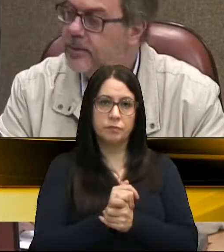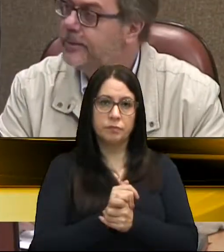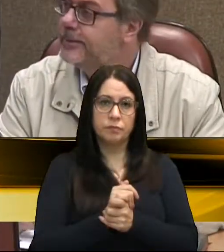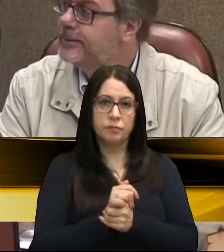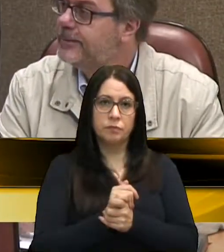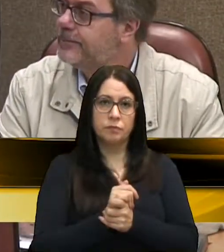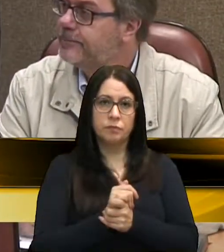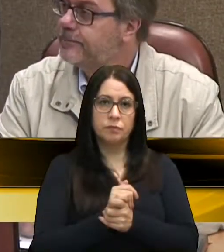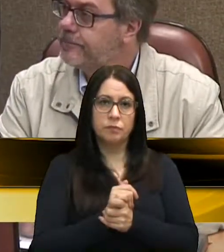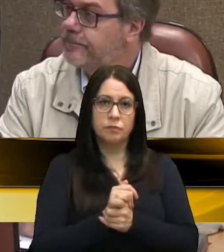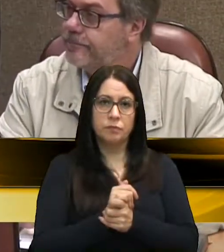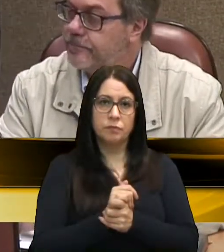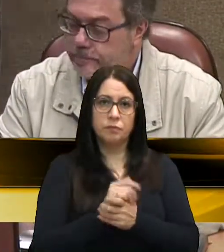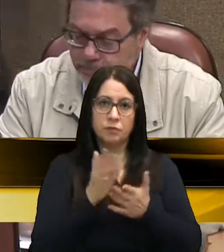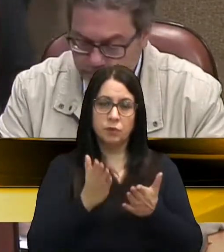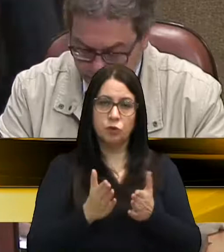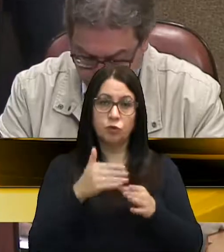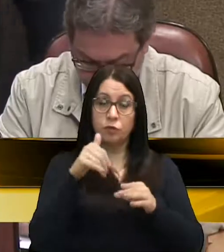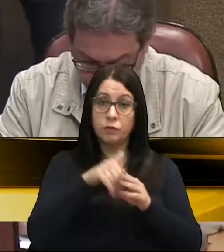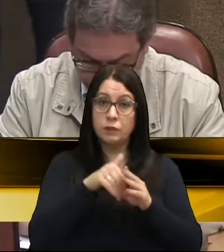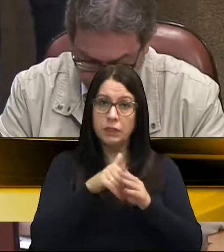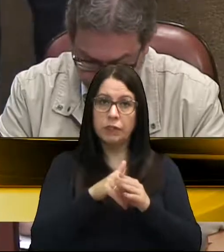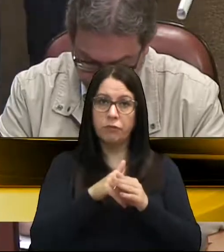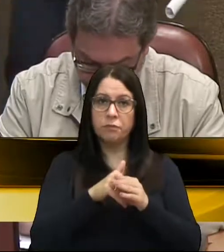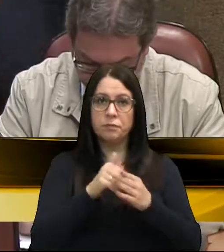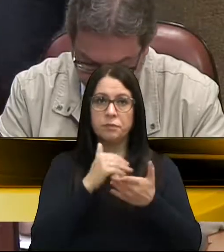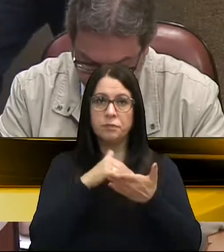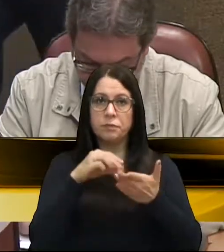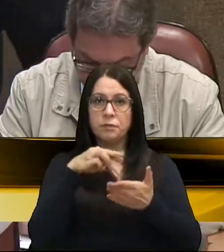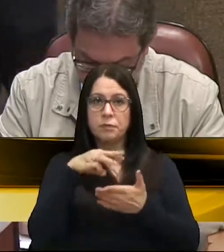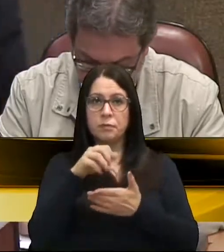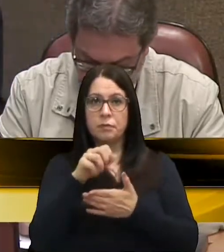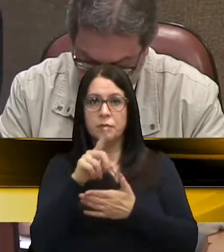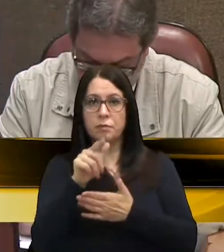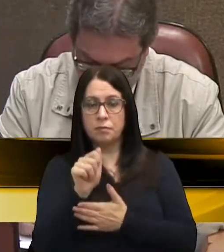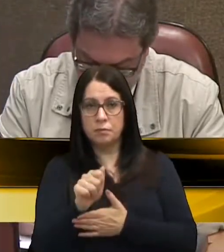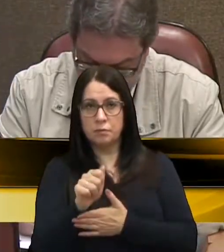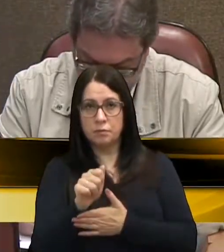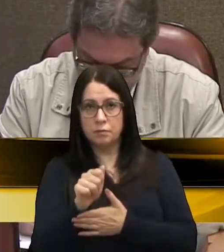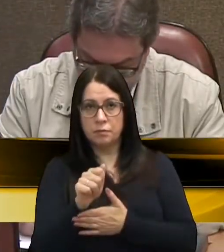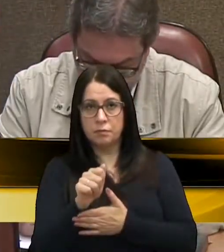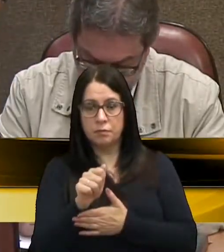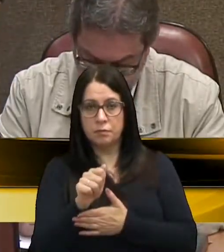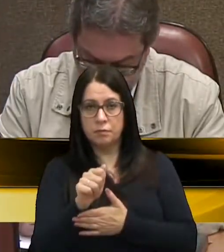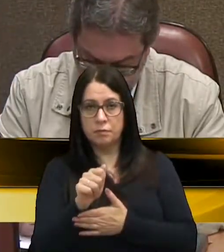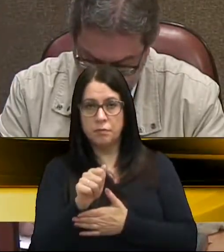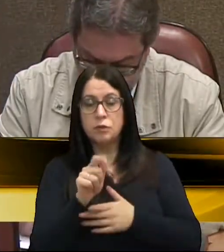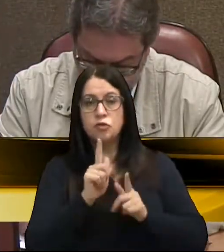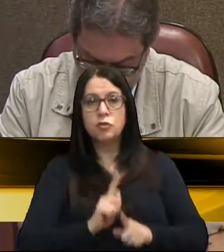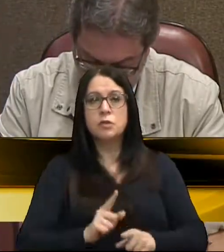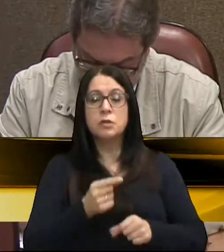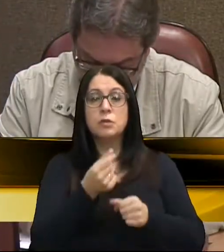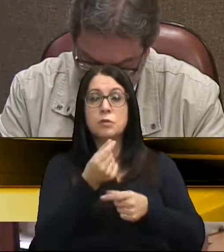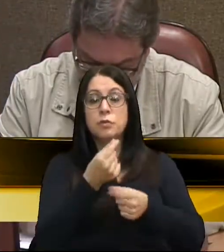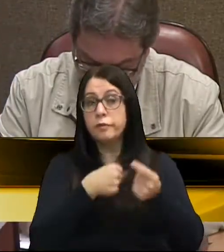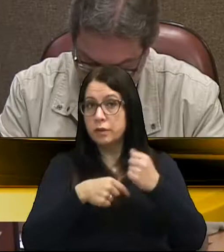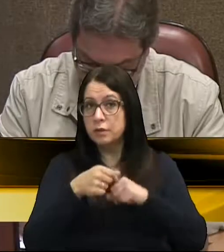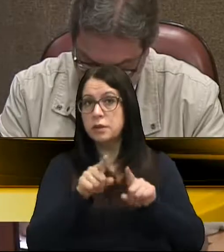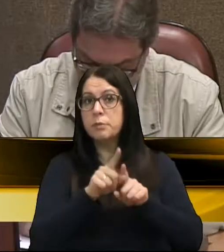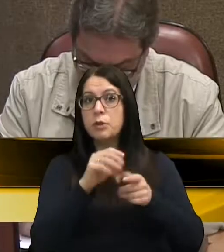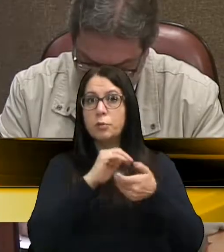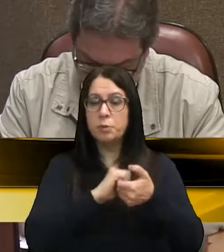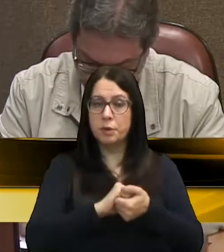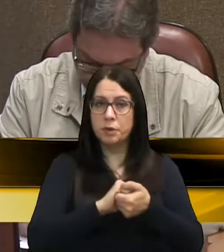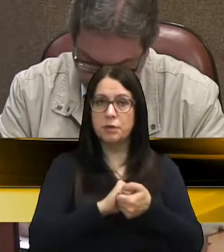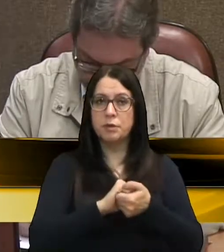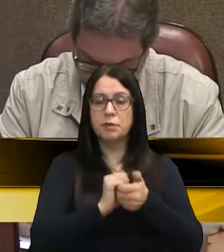sendo hoje apreciada, a secretária Magda Vorman, da Gestão e Finanças, também cumprimentar a